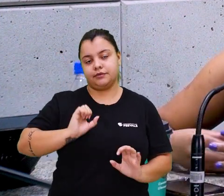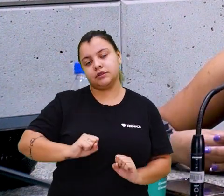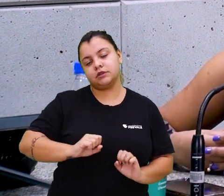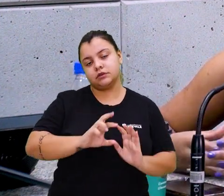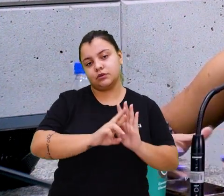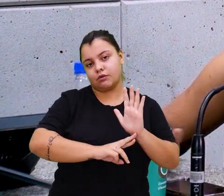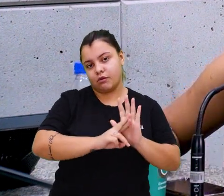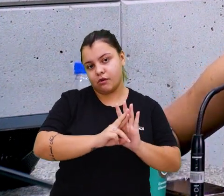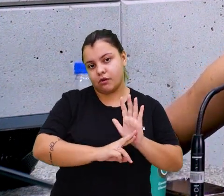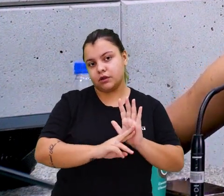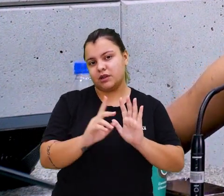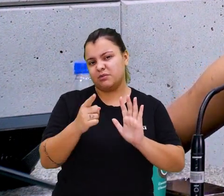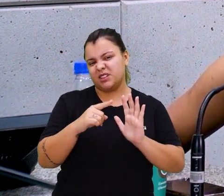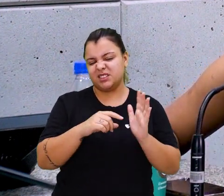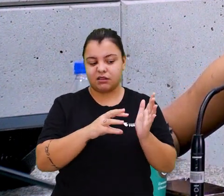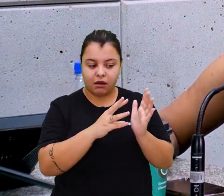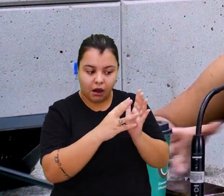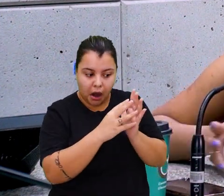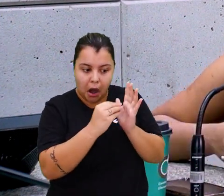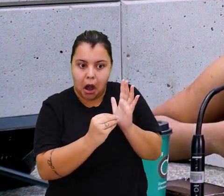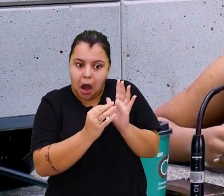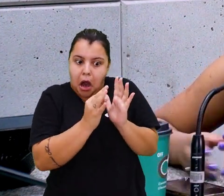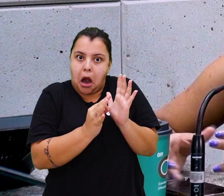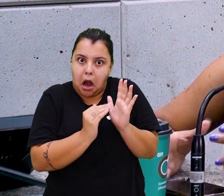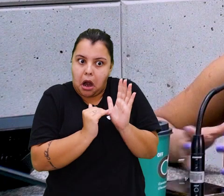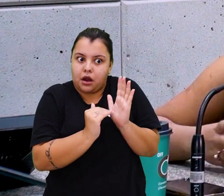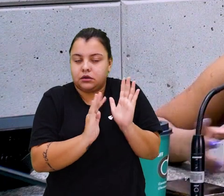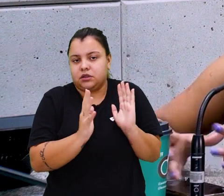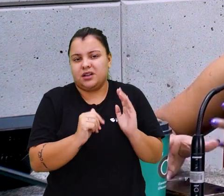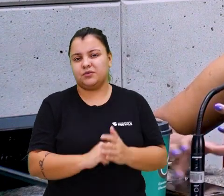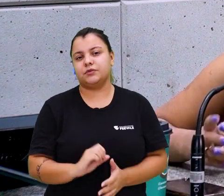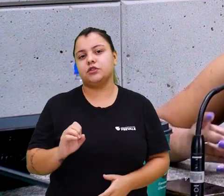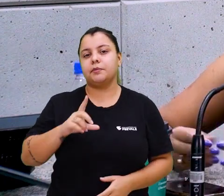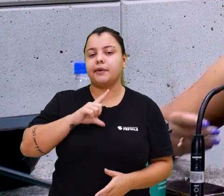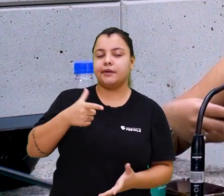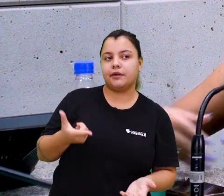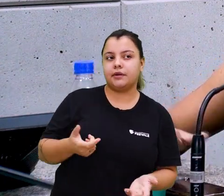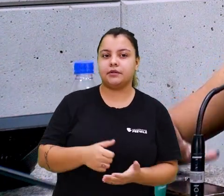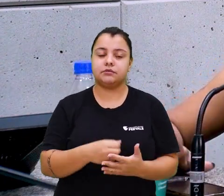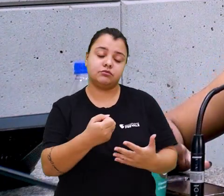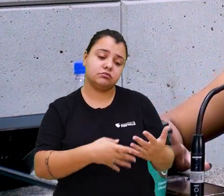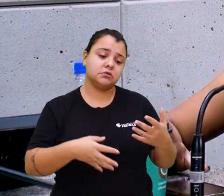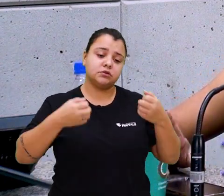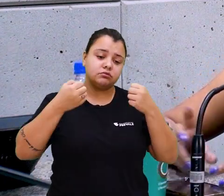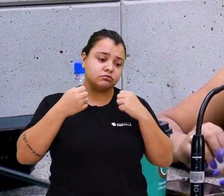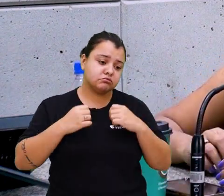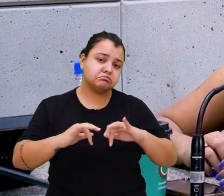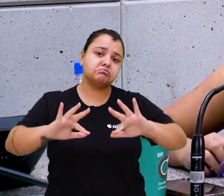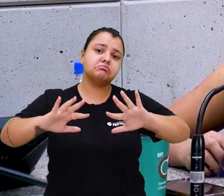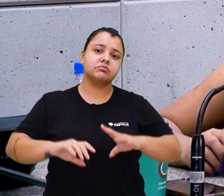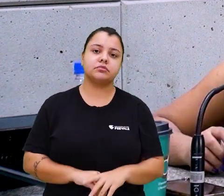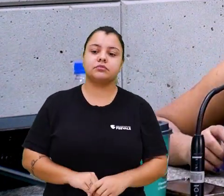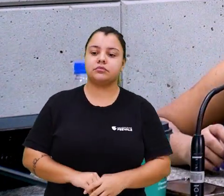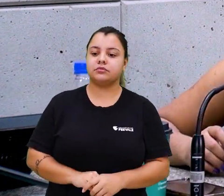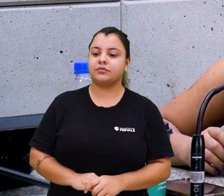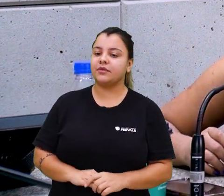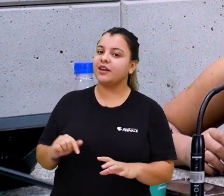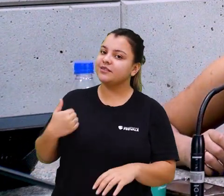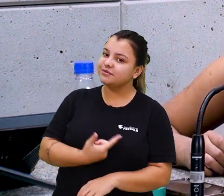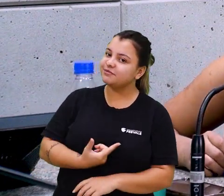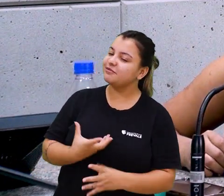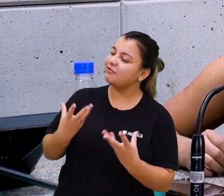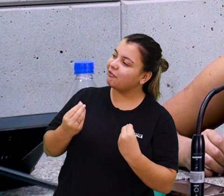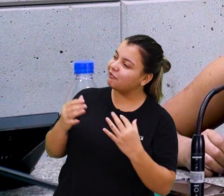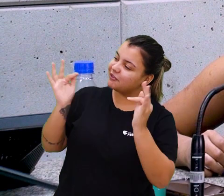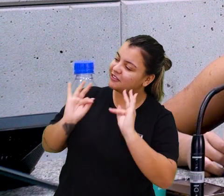roteiro mas a gente também não seguia o roteiro a gentea um eso masal que legal Flu ass é isso gente é isso estamos muito felizes